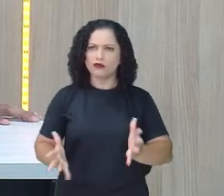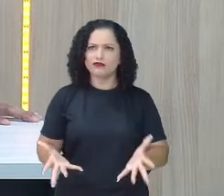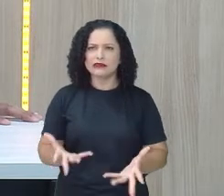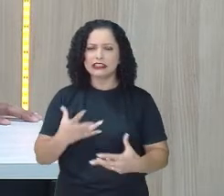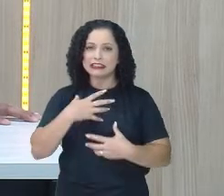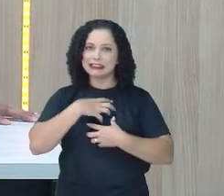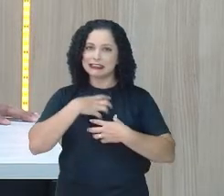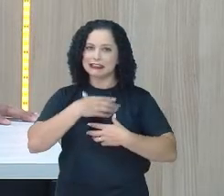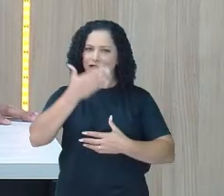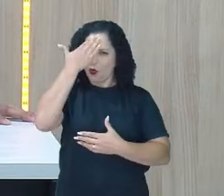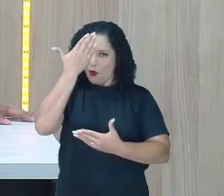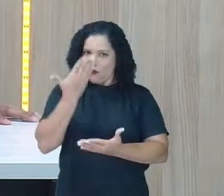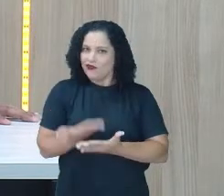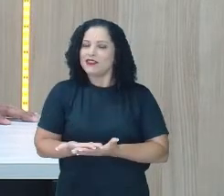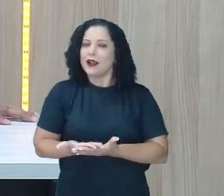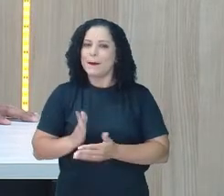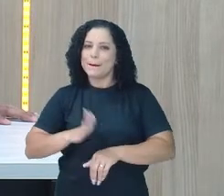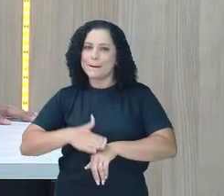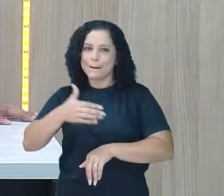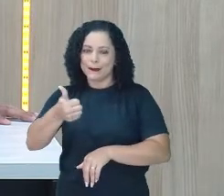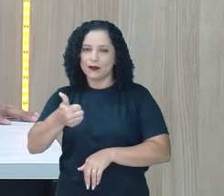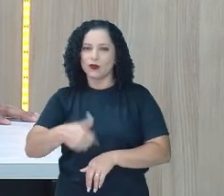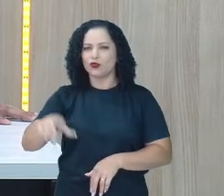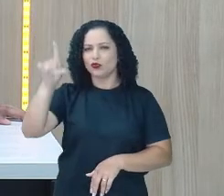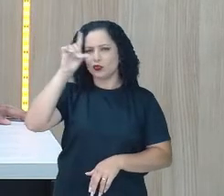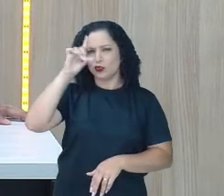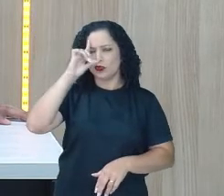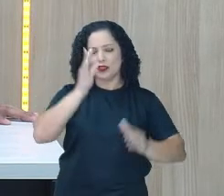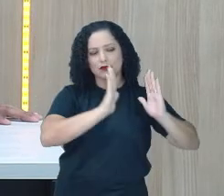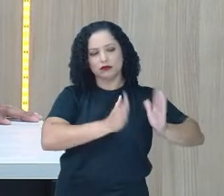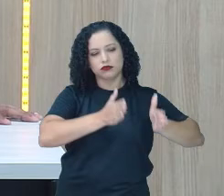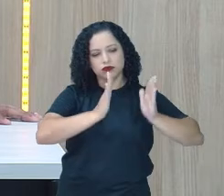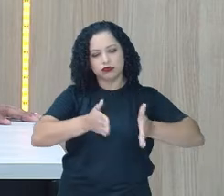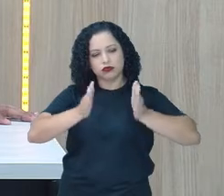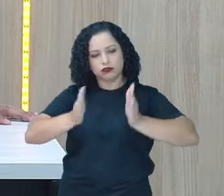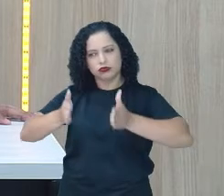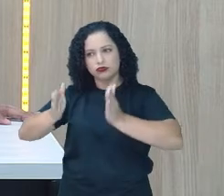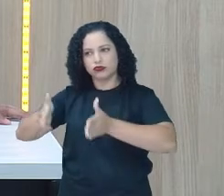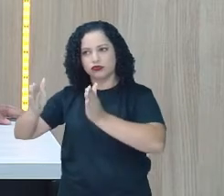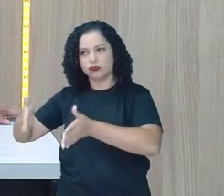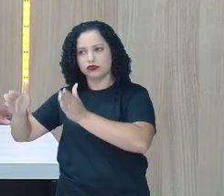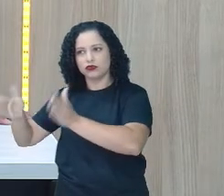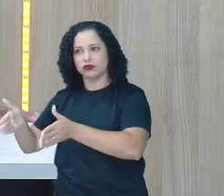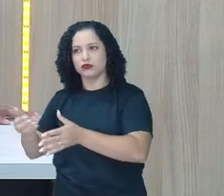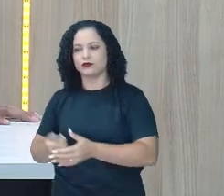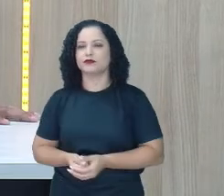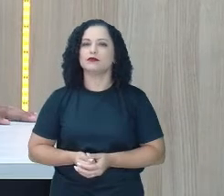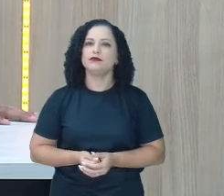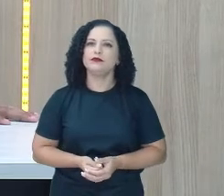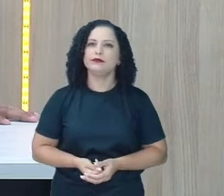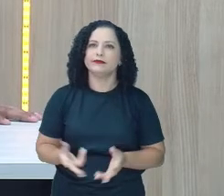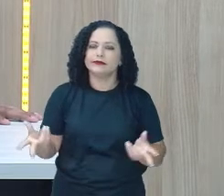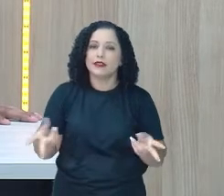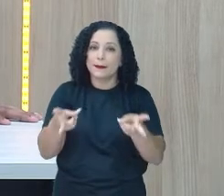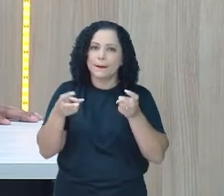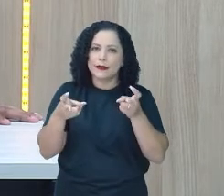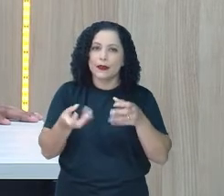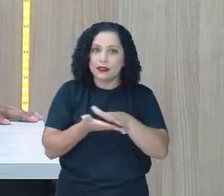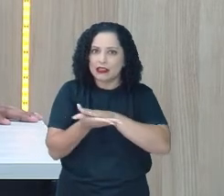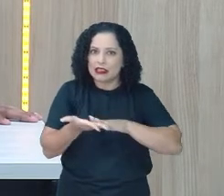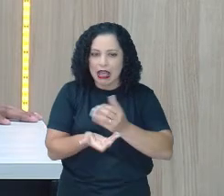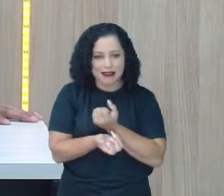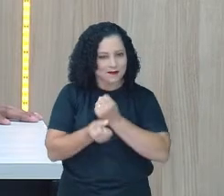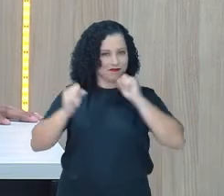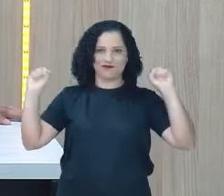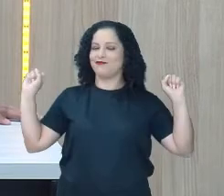mais confiante do que a gente está fazendo no dia a dia. Faz com que a gente pense que não existe nada impossível para